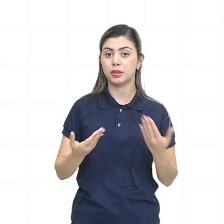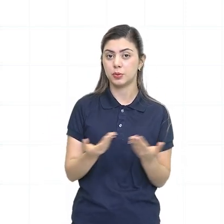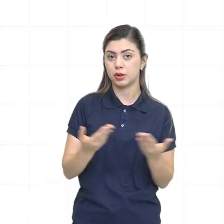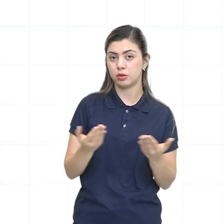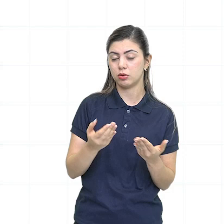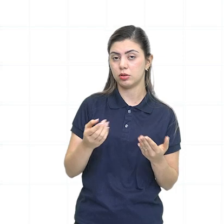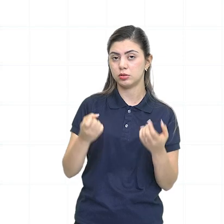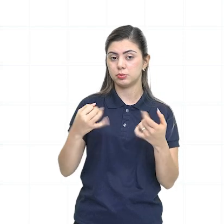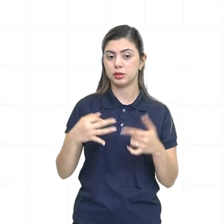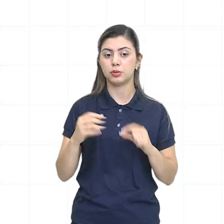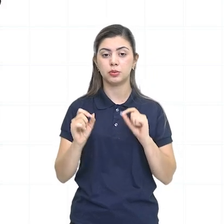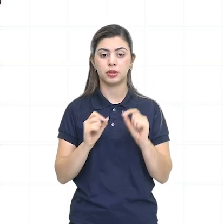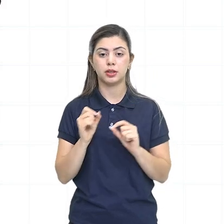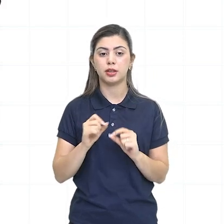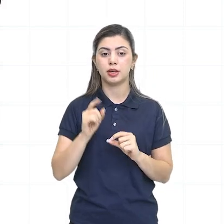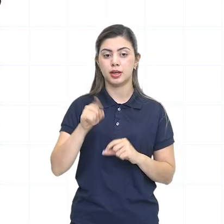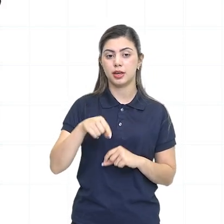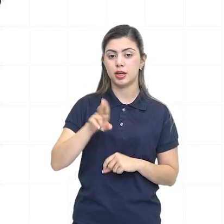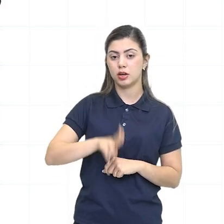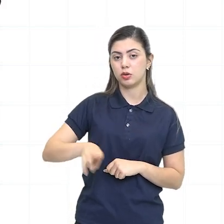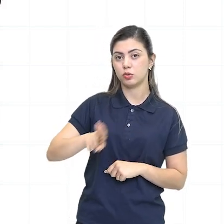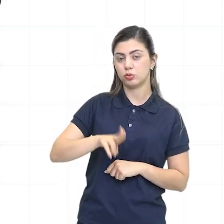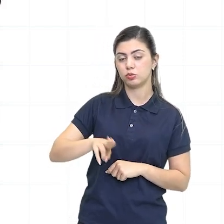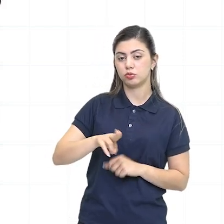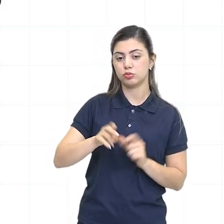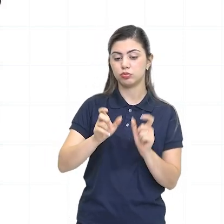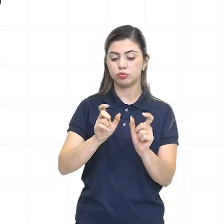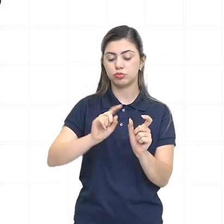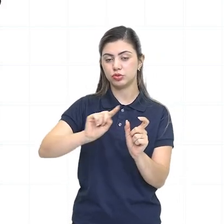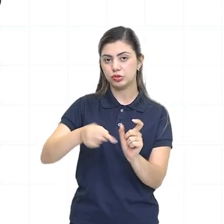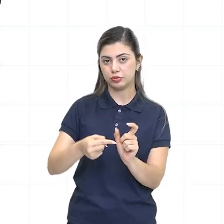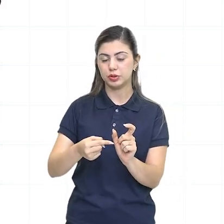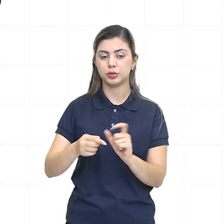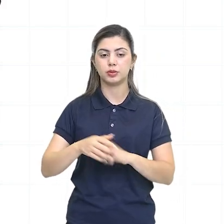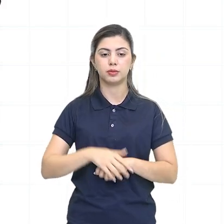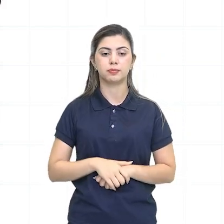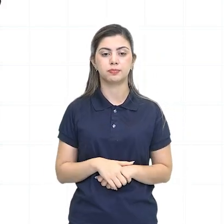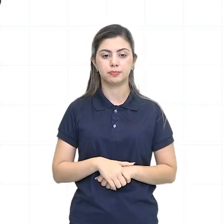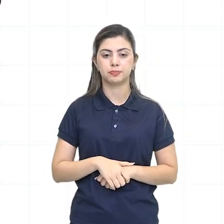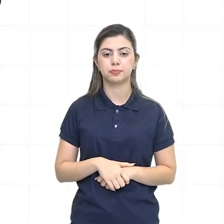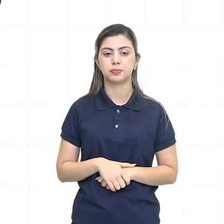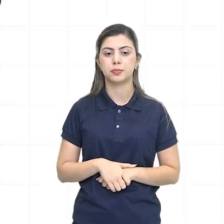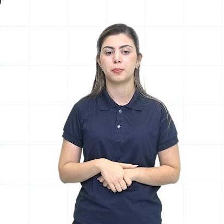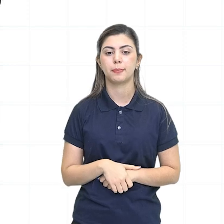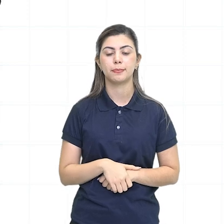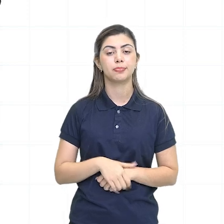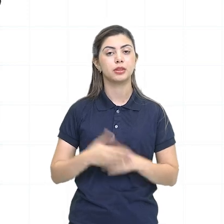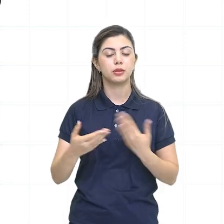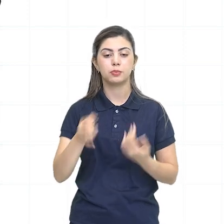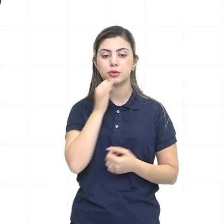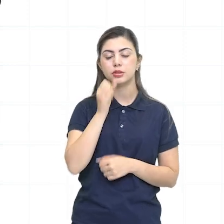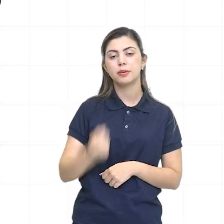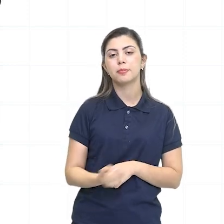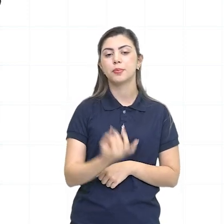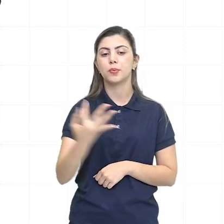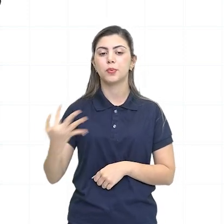vírgula, indicação de vírgula, tá? Quando ela vai, né, indicar a